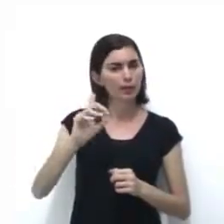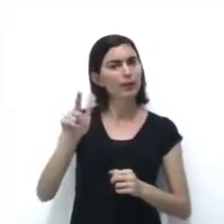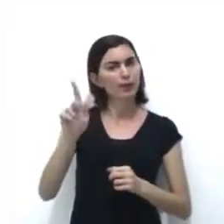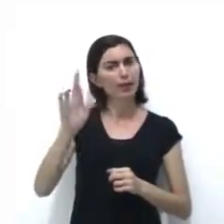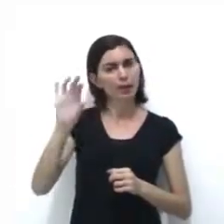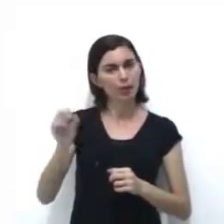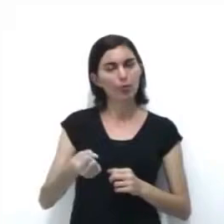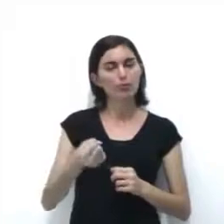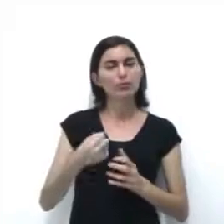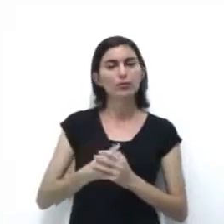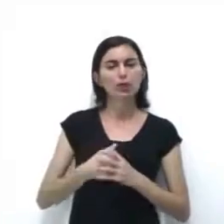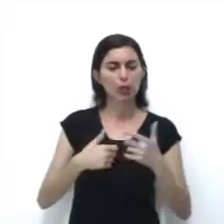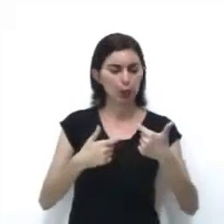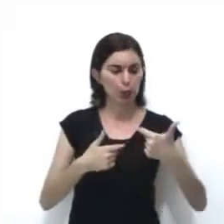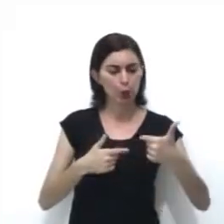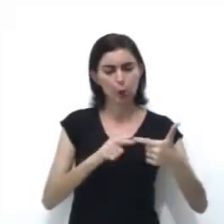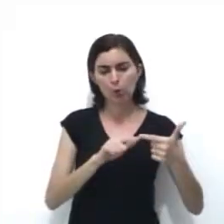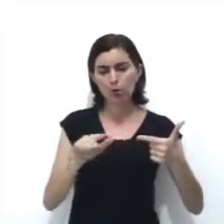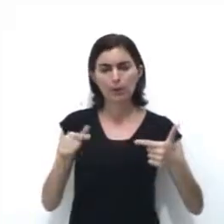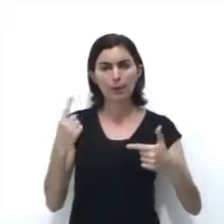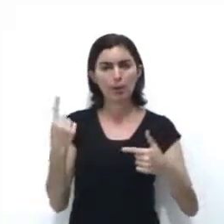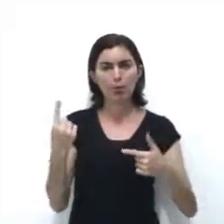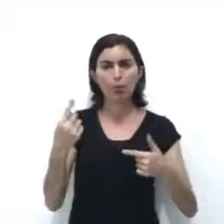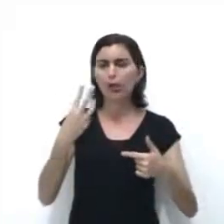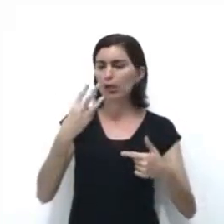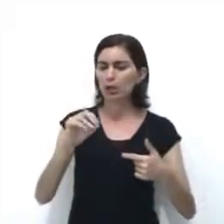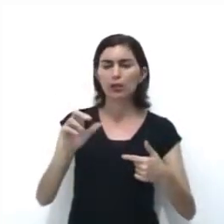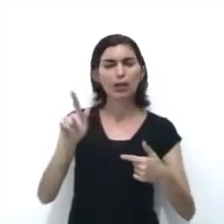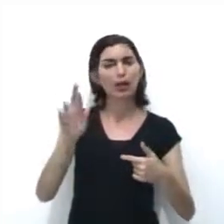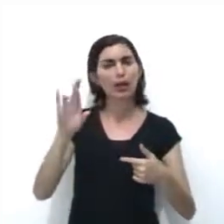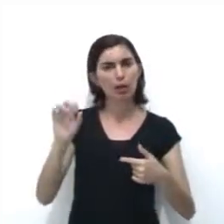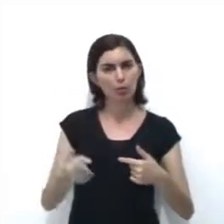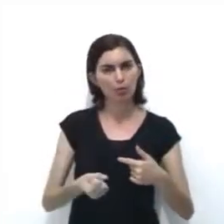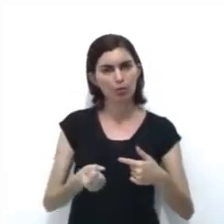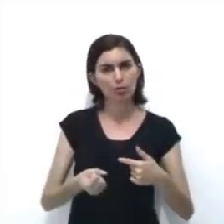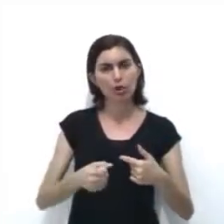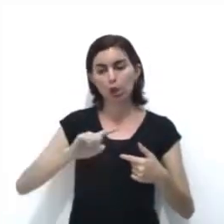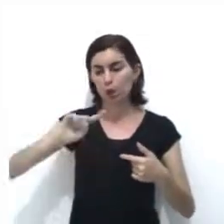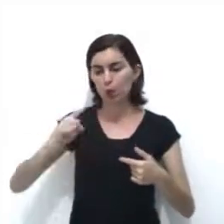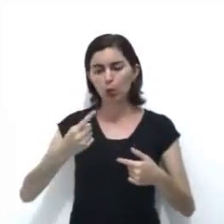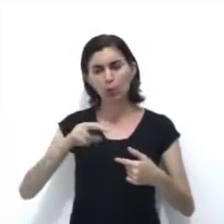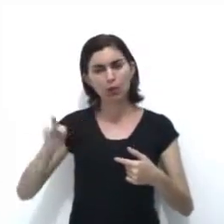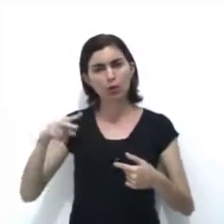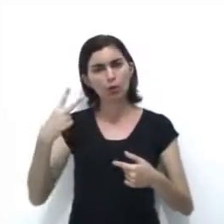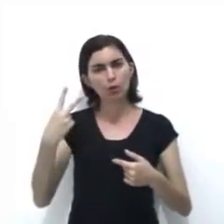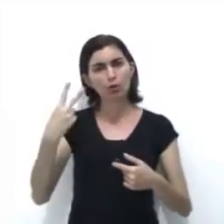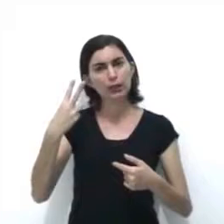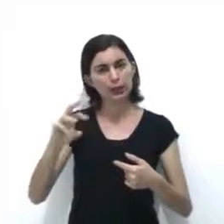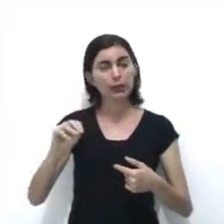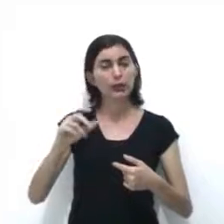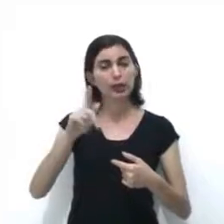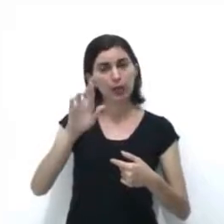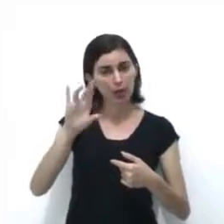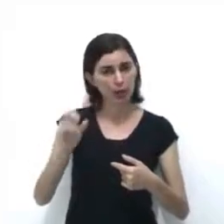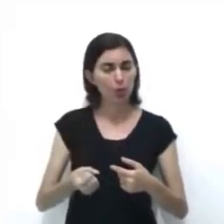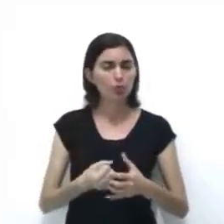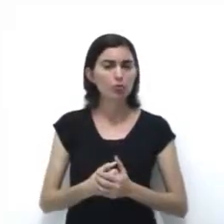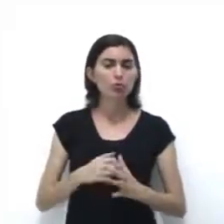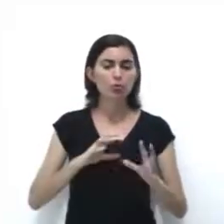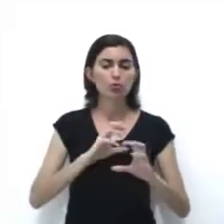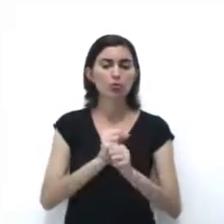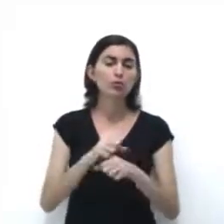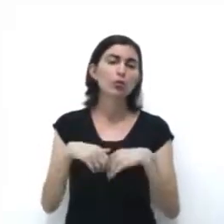mais 30 graus. De 12 para 1, mais 30 graus. E de 1 para 2, mais 30